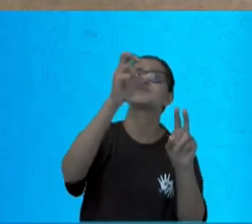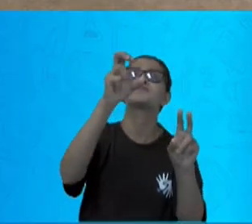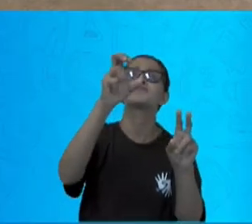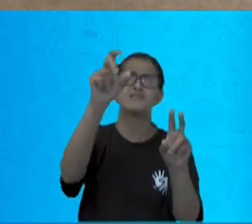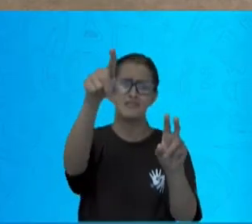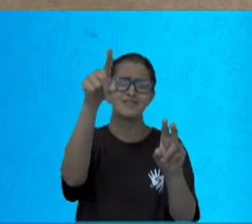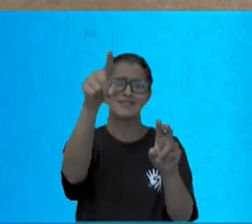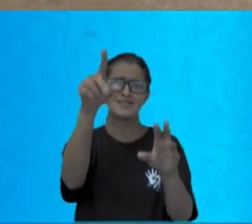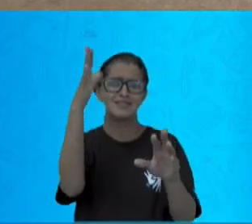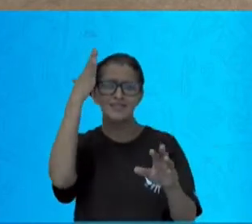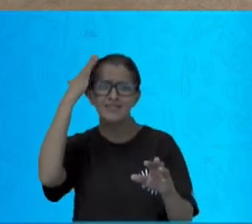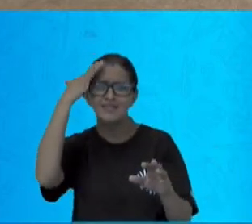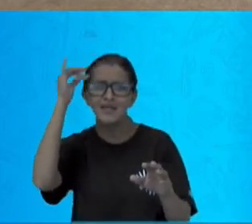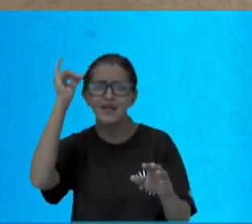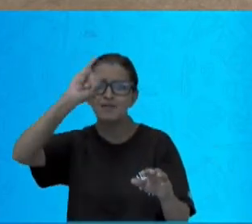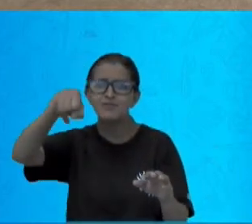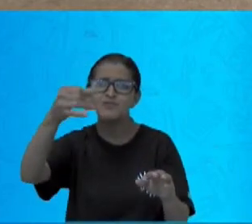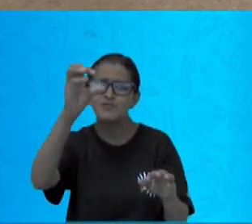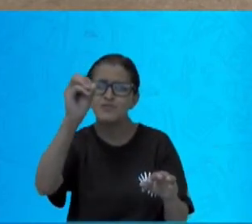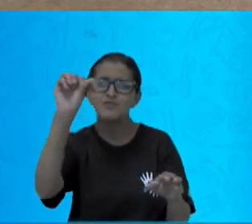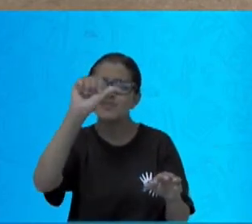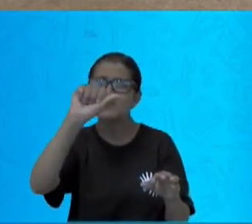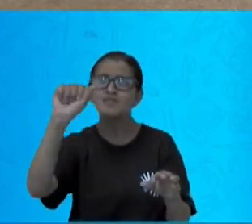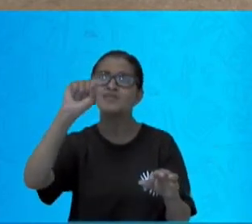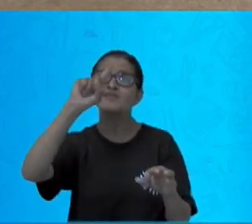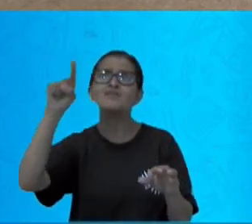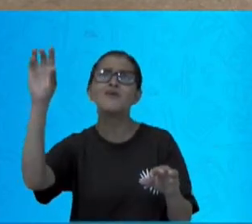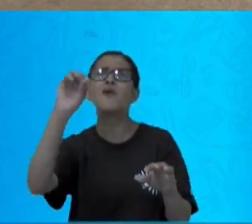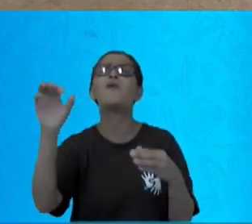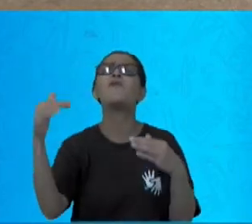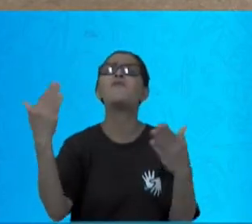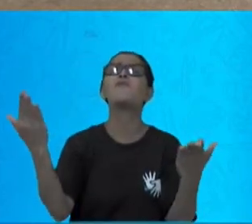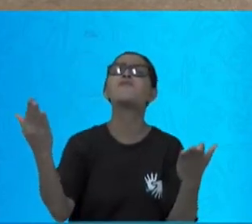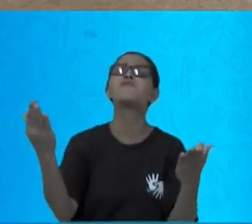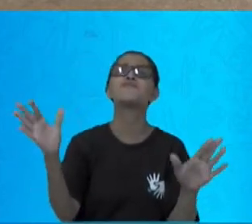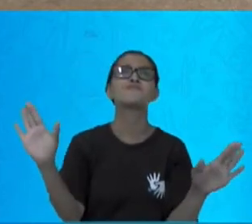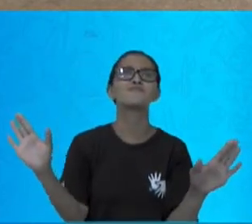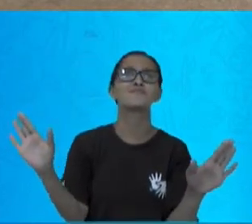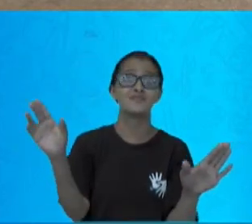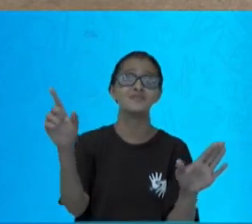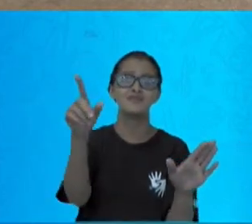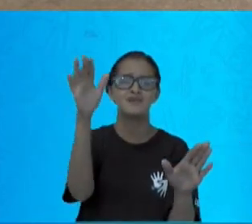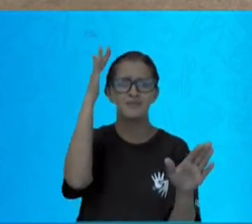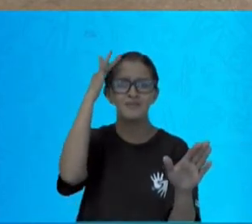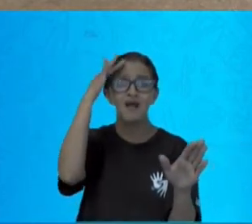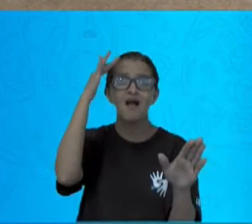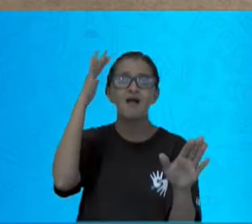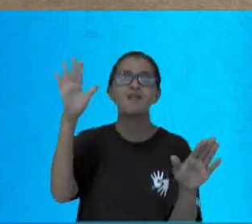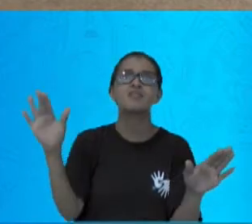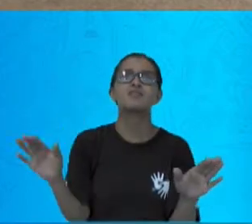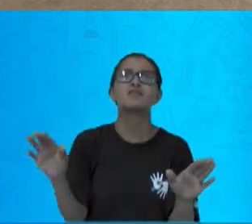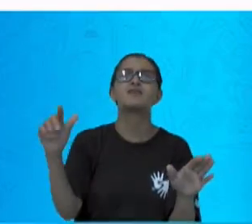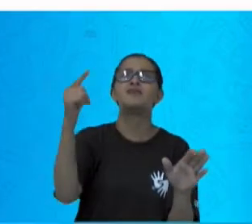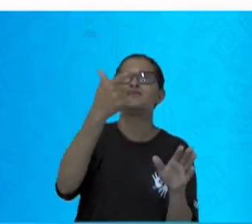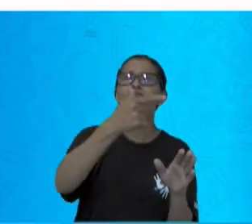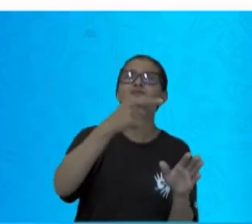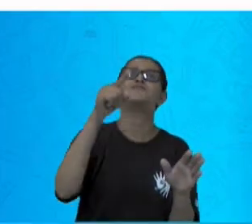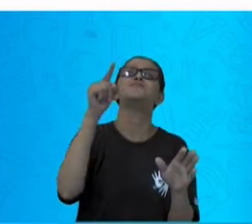muito bem, o dobro é 2 vezes. Então, eu tenho 2 vezes 15. 2 vezes 15 é quanto,